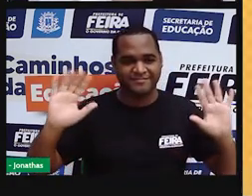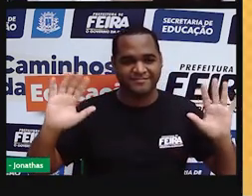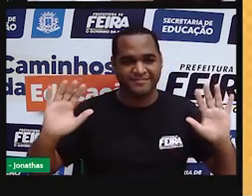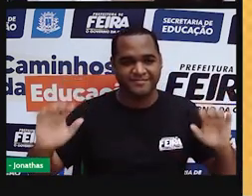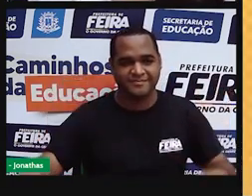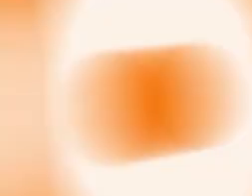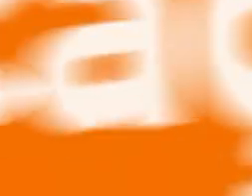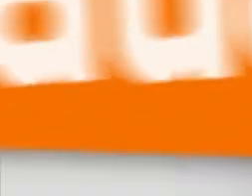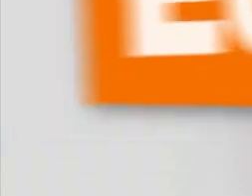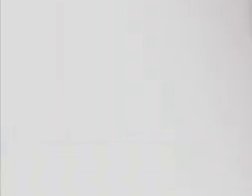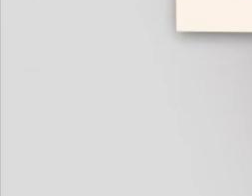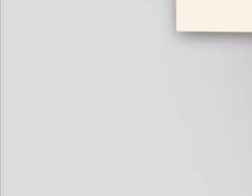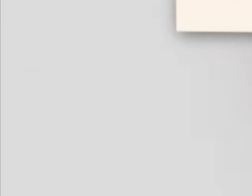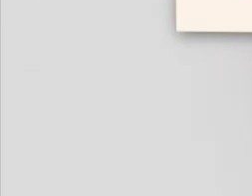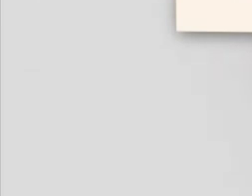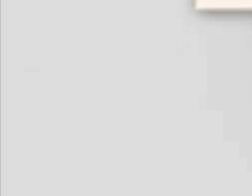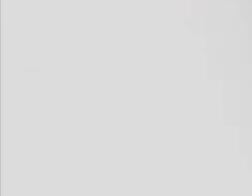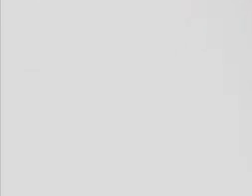Tchau, tchau.